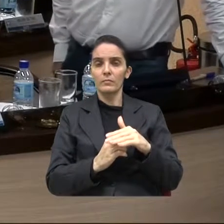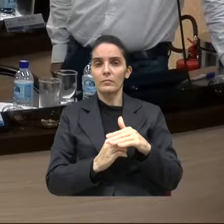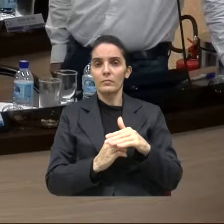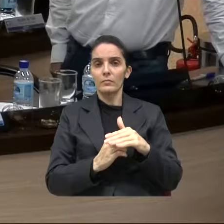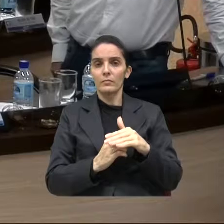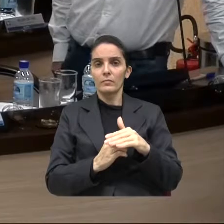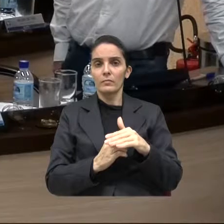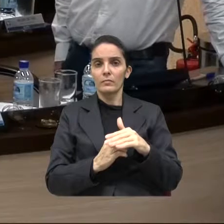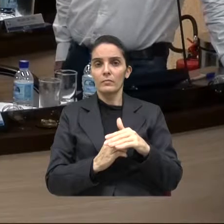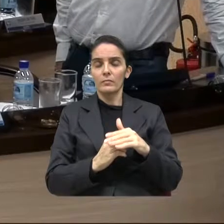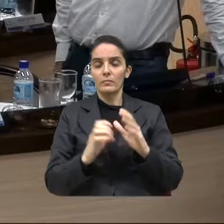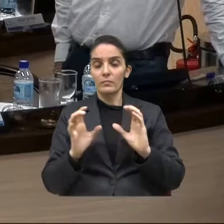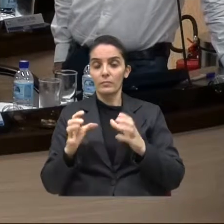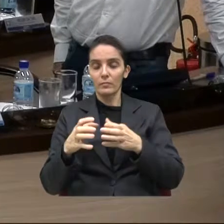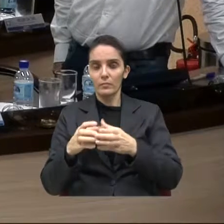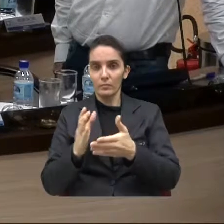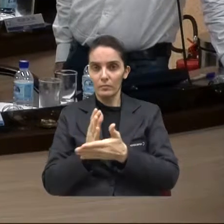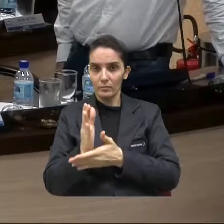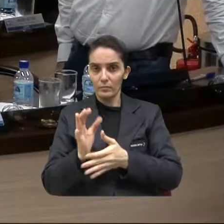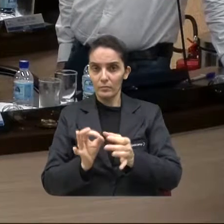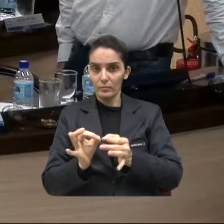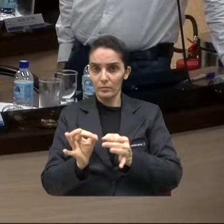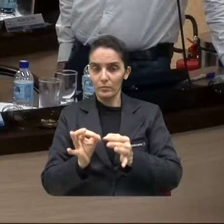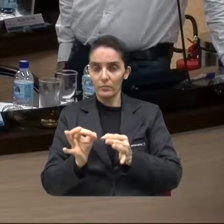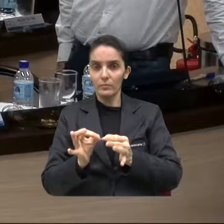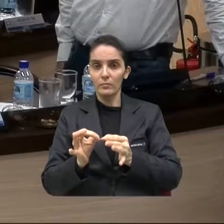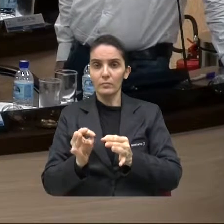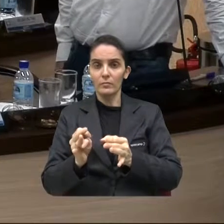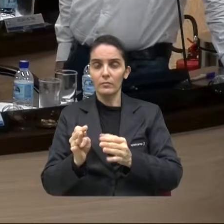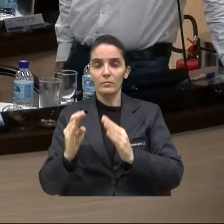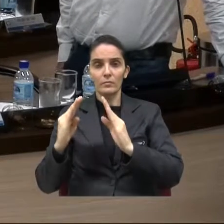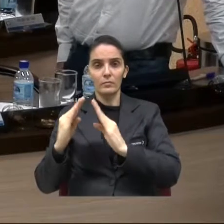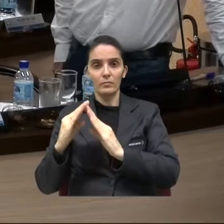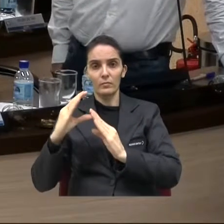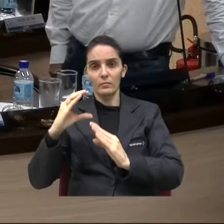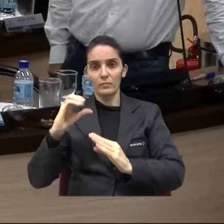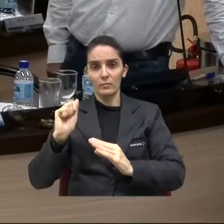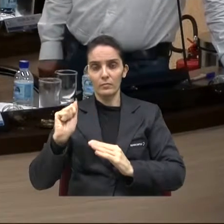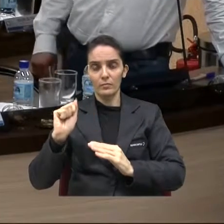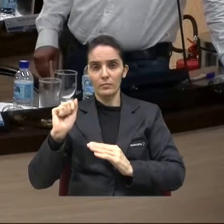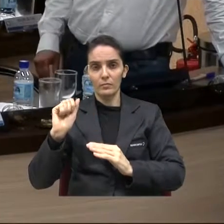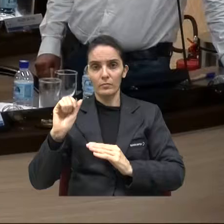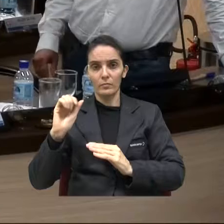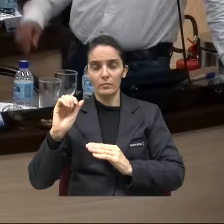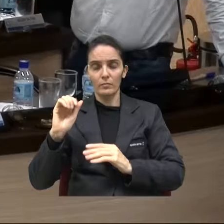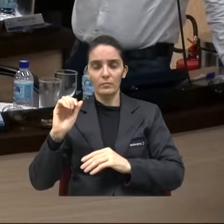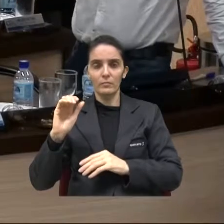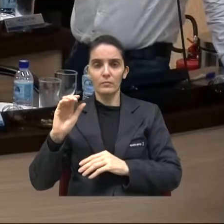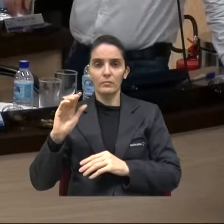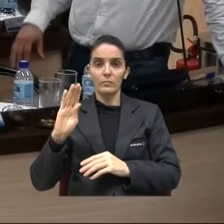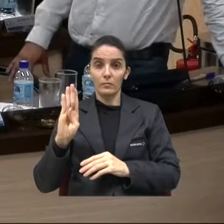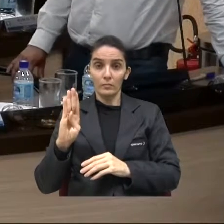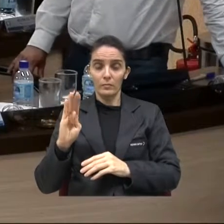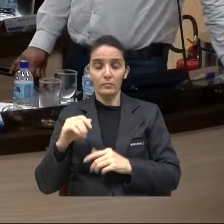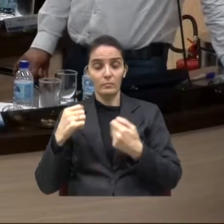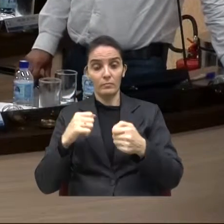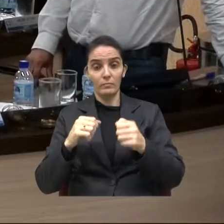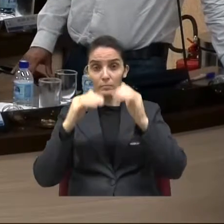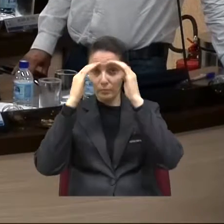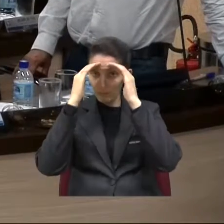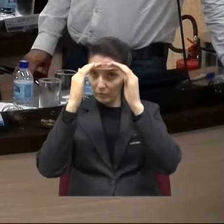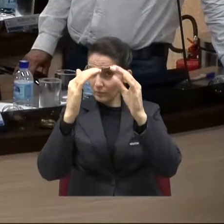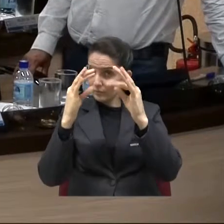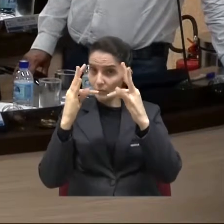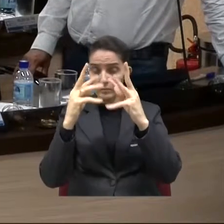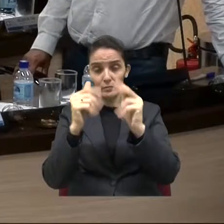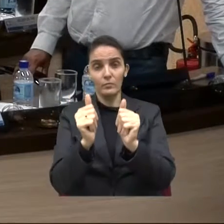para o grupo de aprovação de projetos habitacionais, a Grapoab, que é em São Paulo, CETESB, então tem que respeitar todos esses